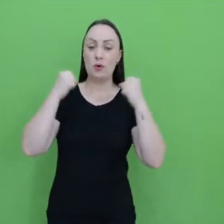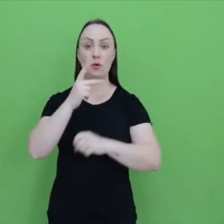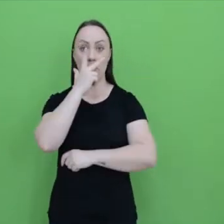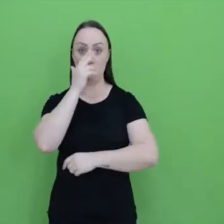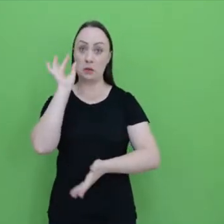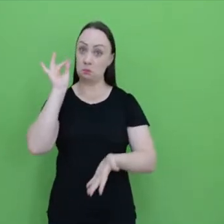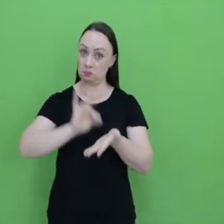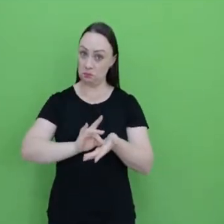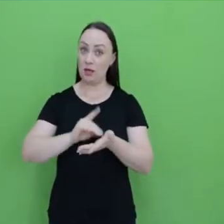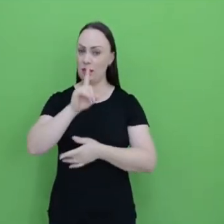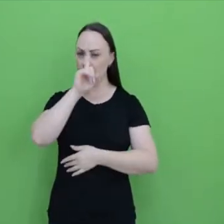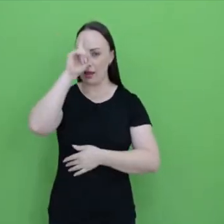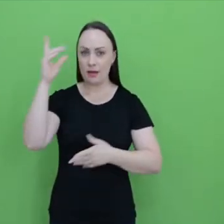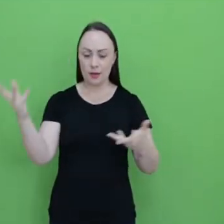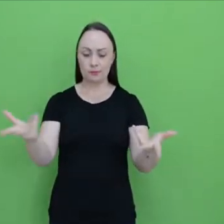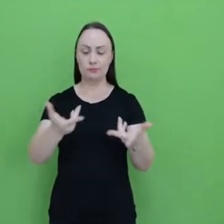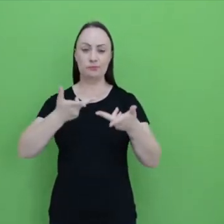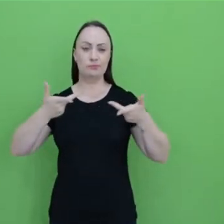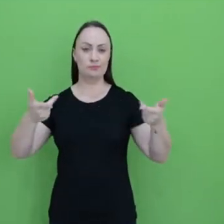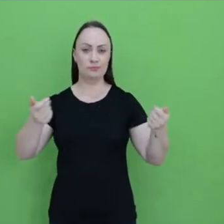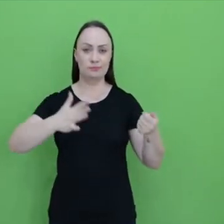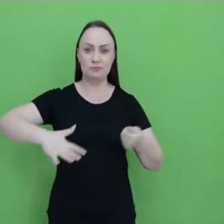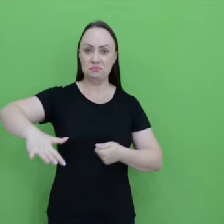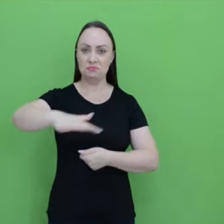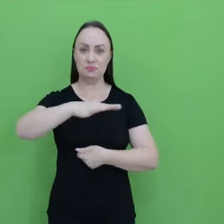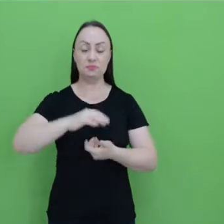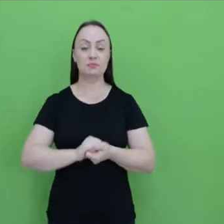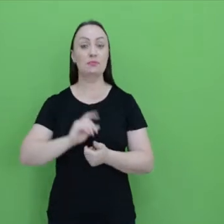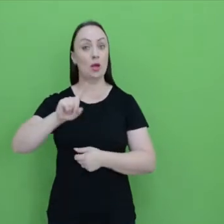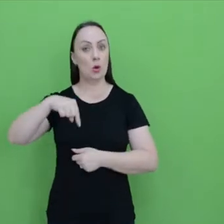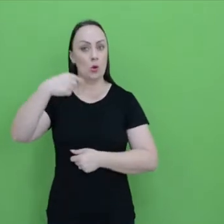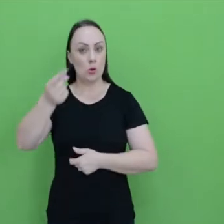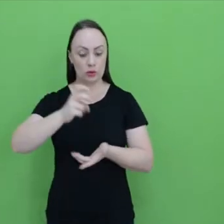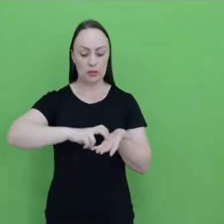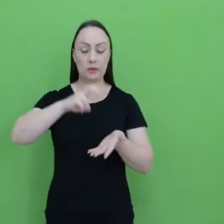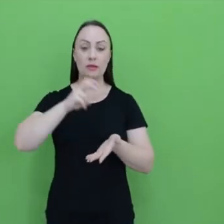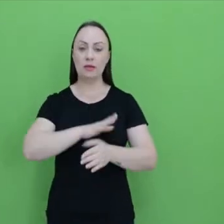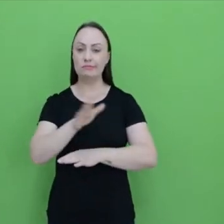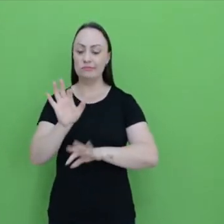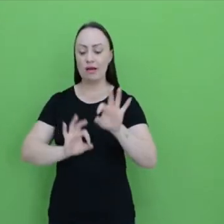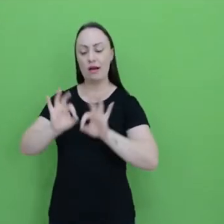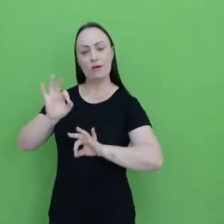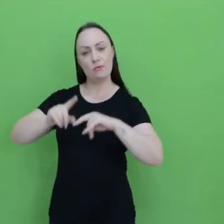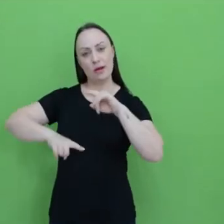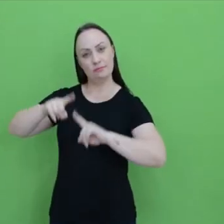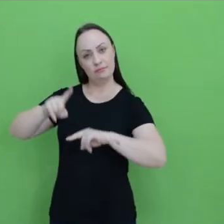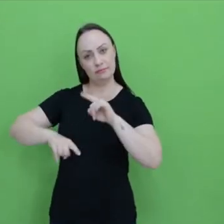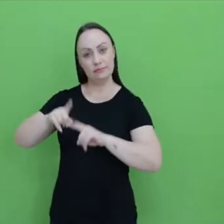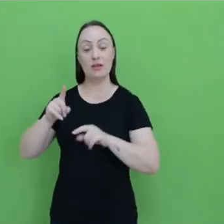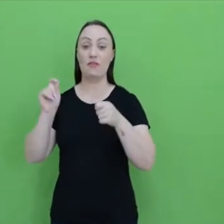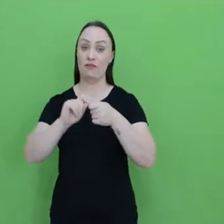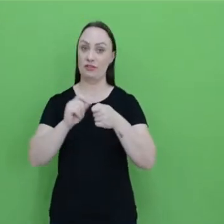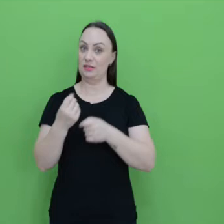parecia realmente uma ideia de paraíso. Na manhã seguinte, eles foram arrumar os seus pertences